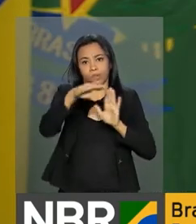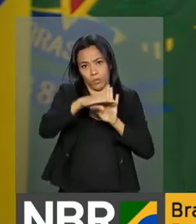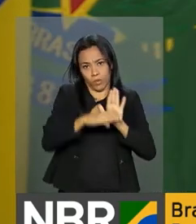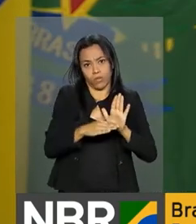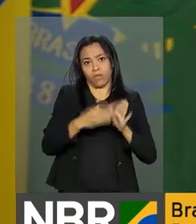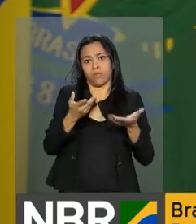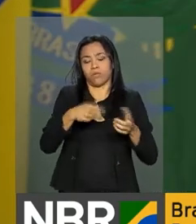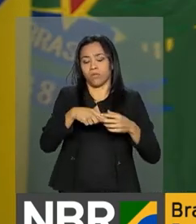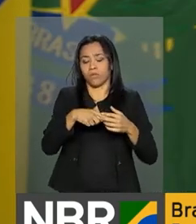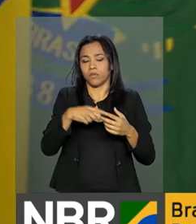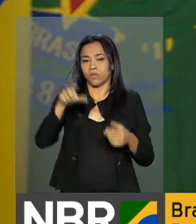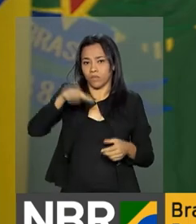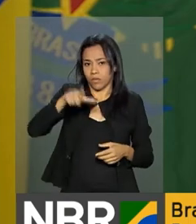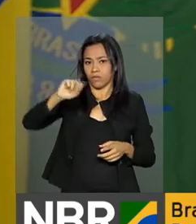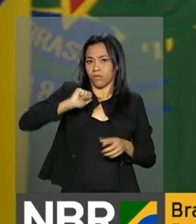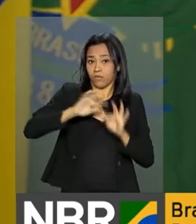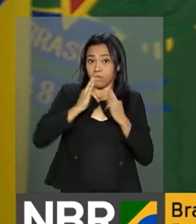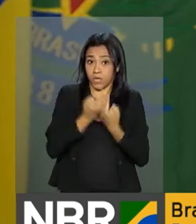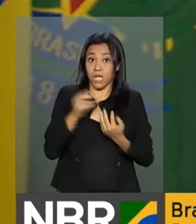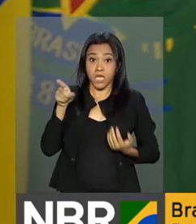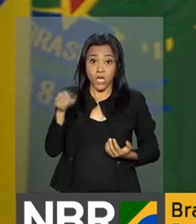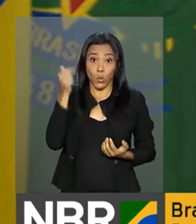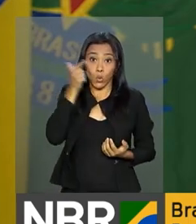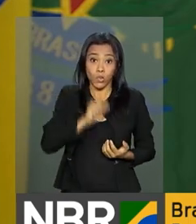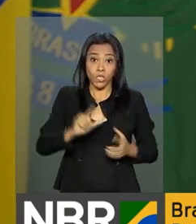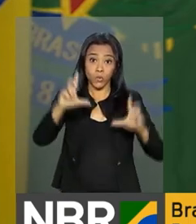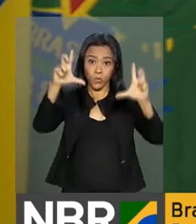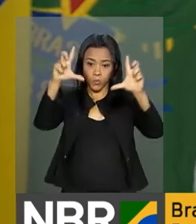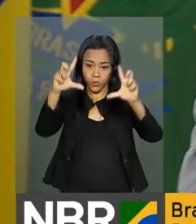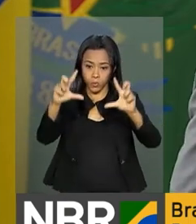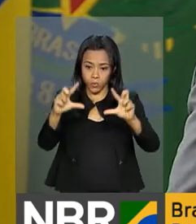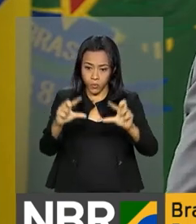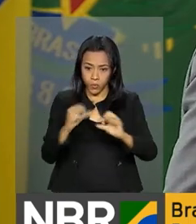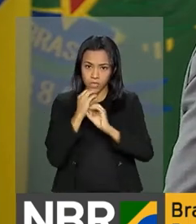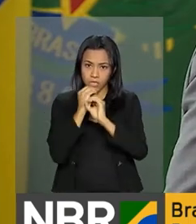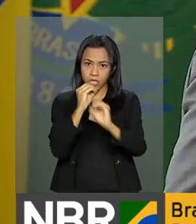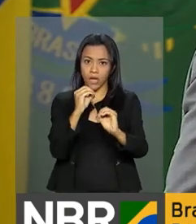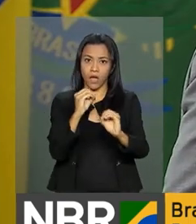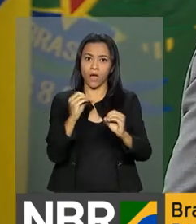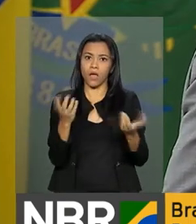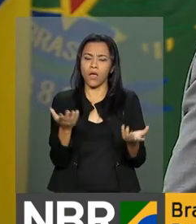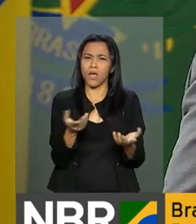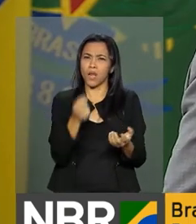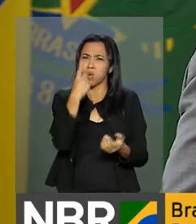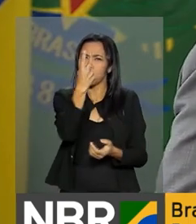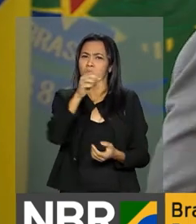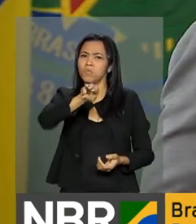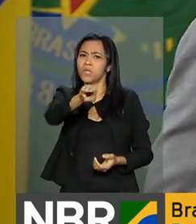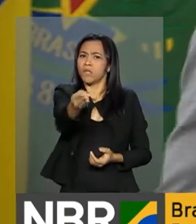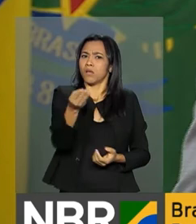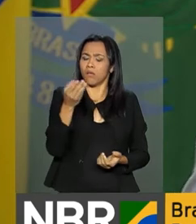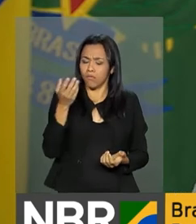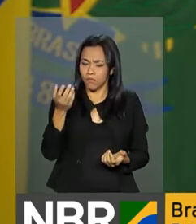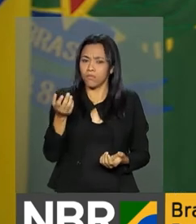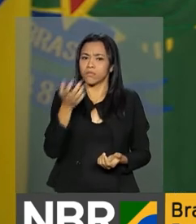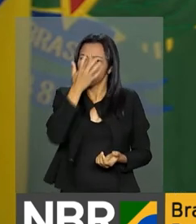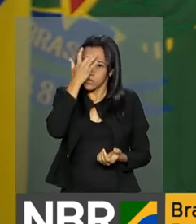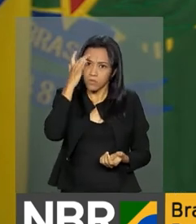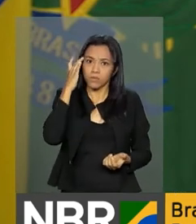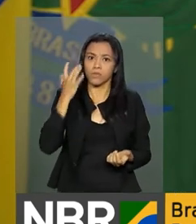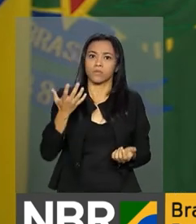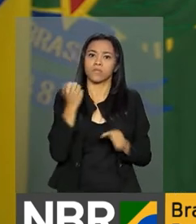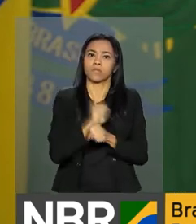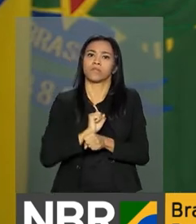zerar aqueles aquela fila imensa do bolsa família era um milhão de pessoas é um dado